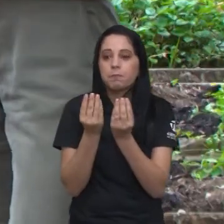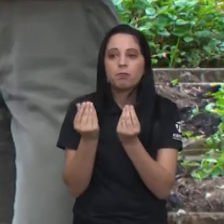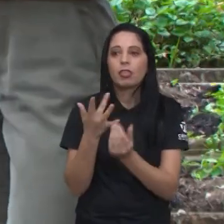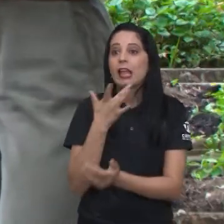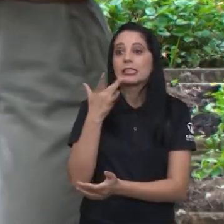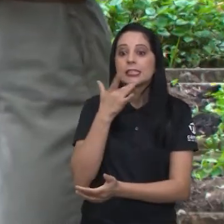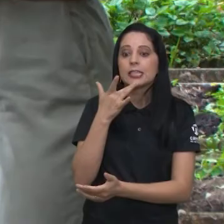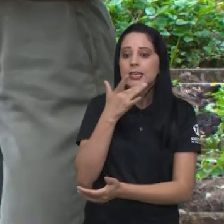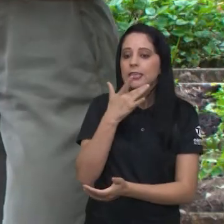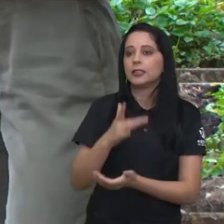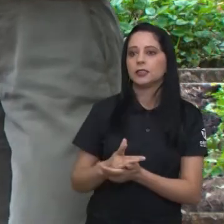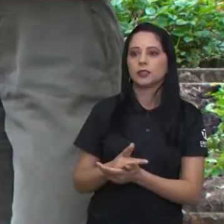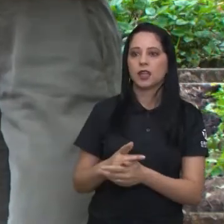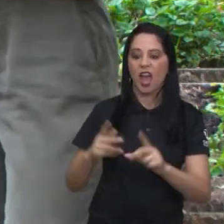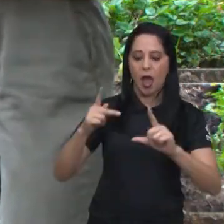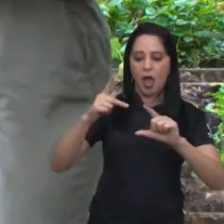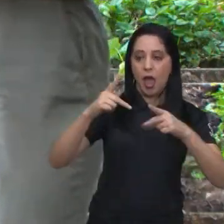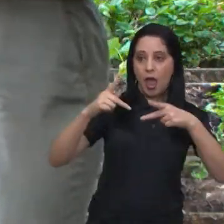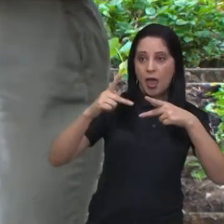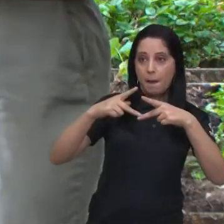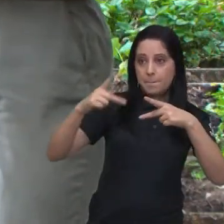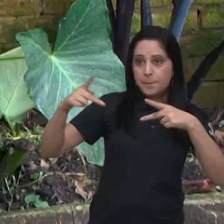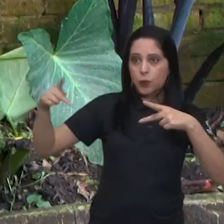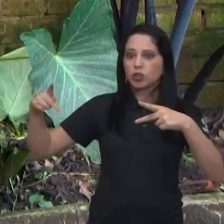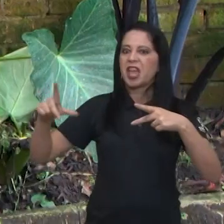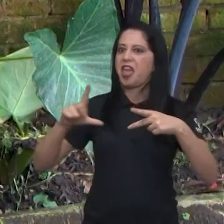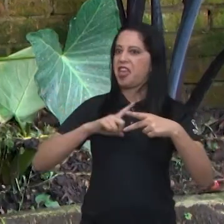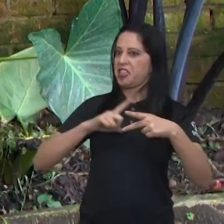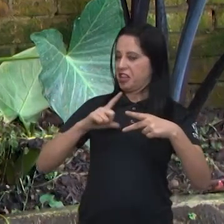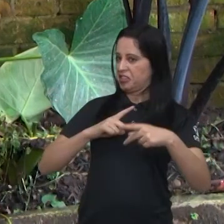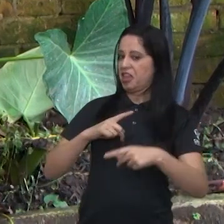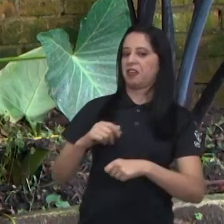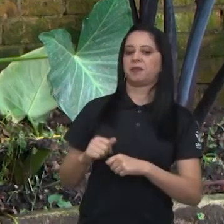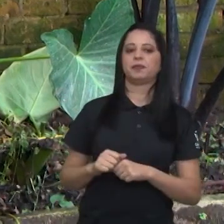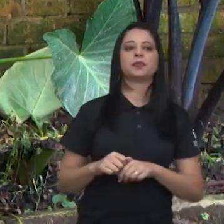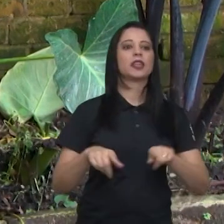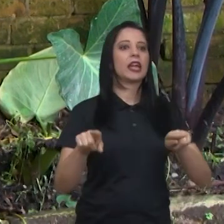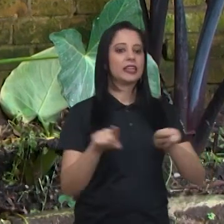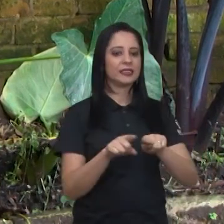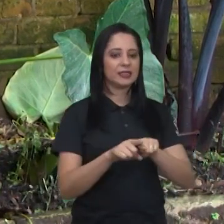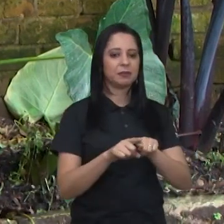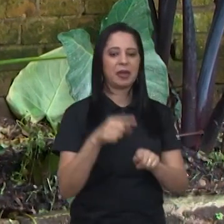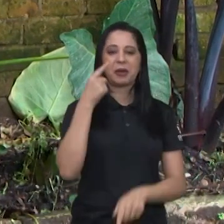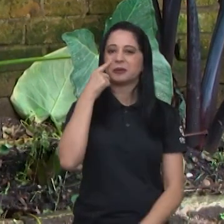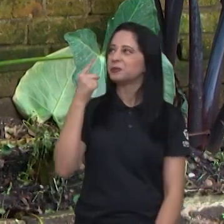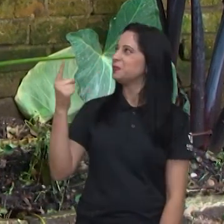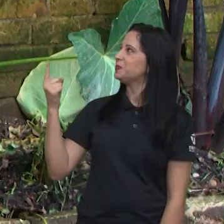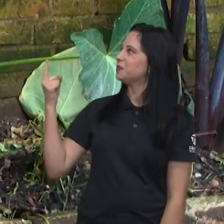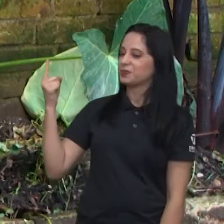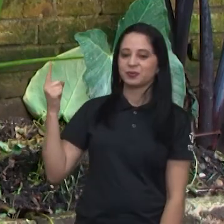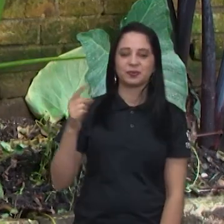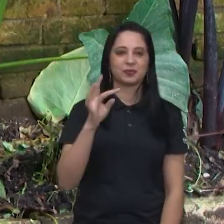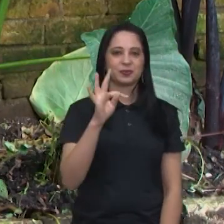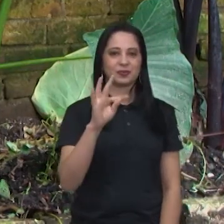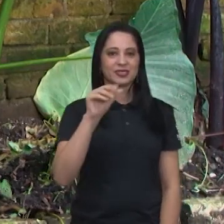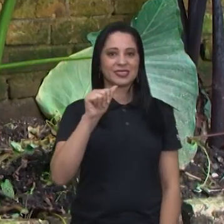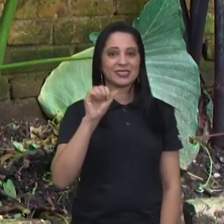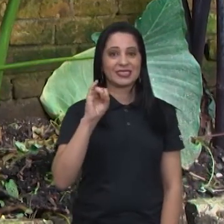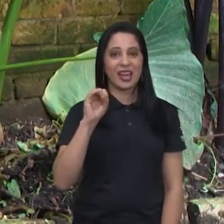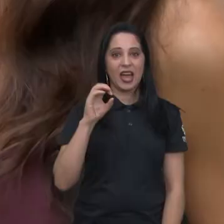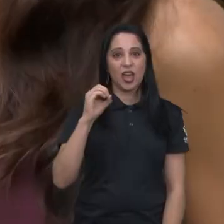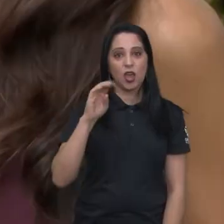é muito proteica, Taioba. Então é interessante. A taioba é lá do Tradição. Ai, que delícia. A taioba vem dos